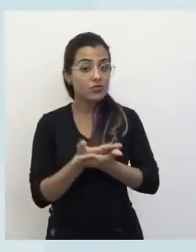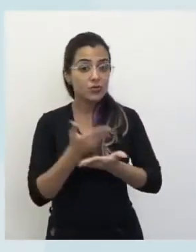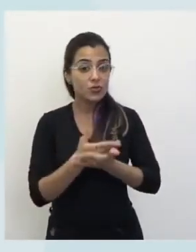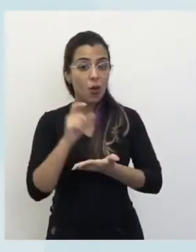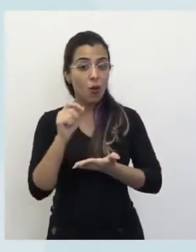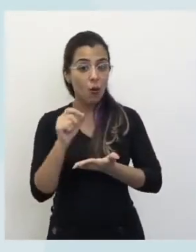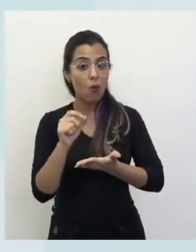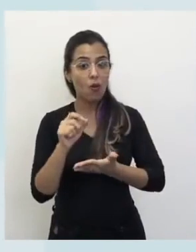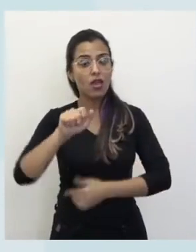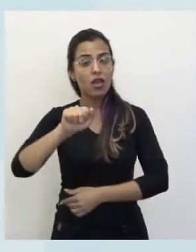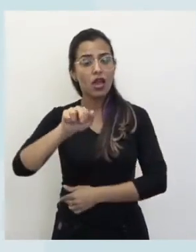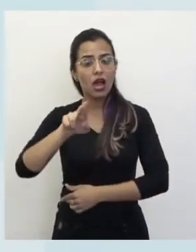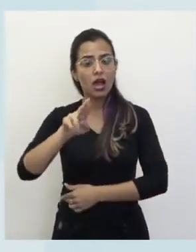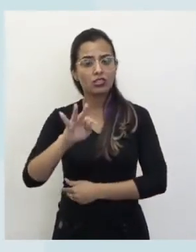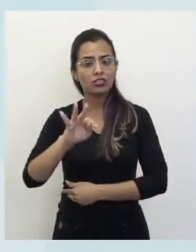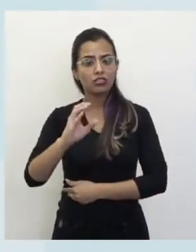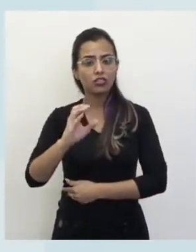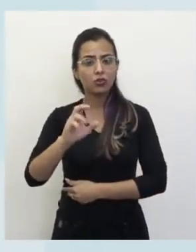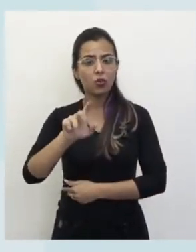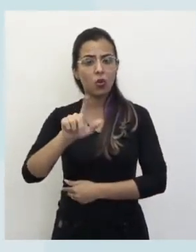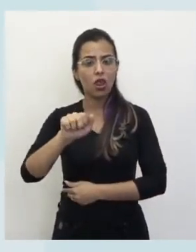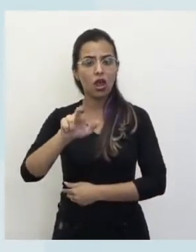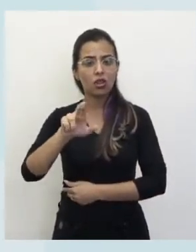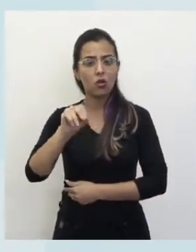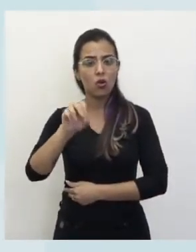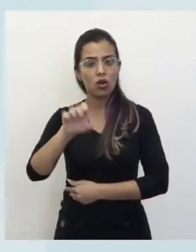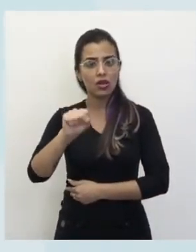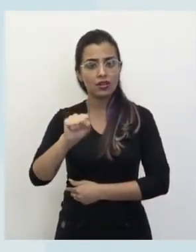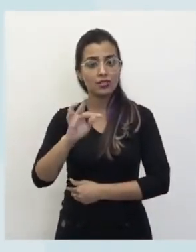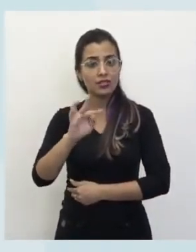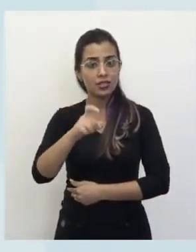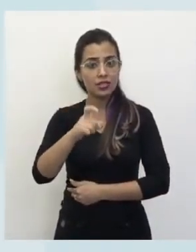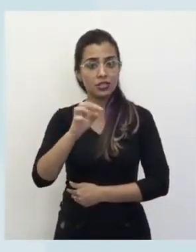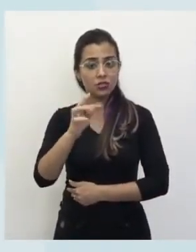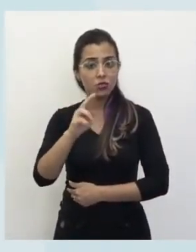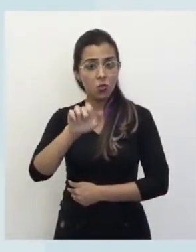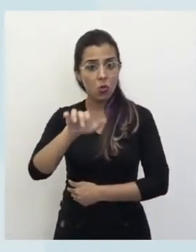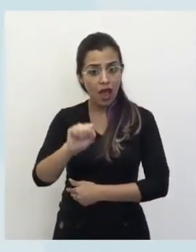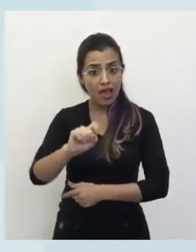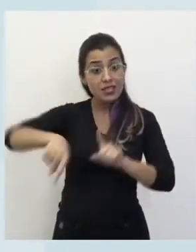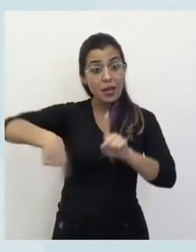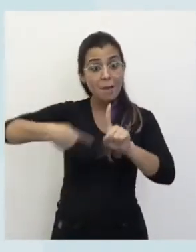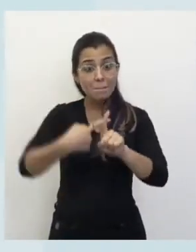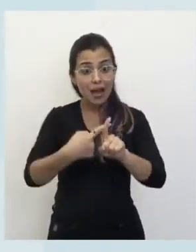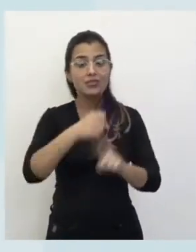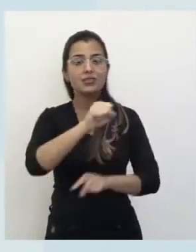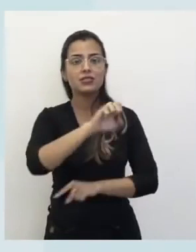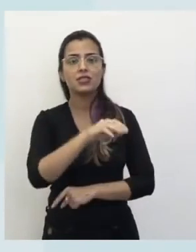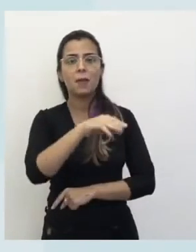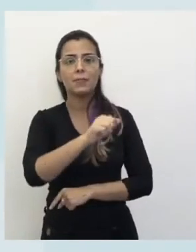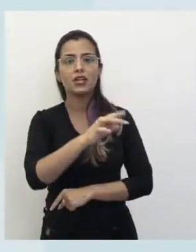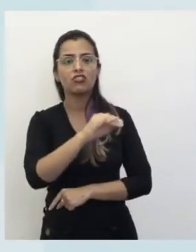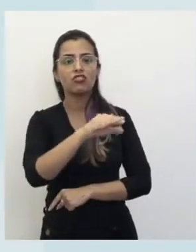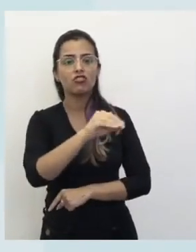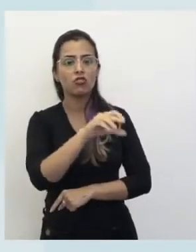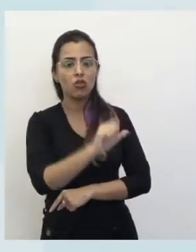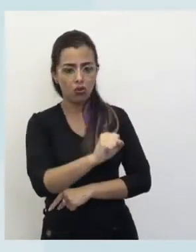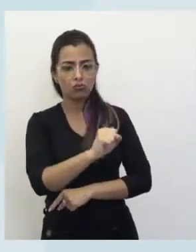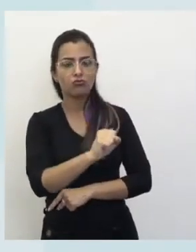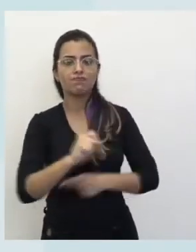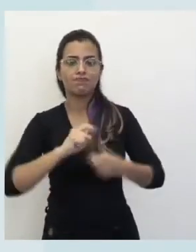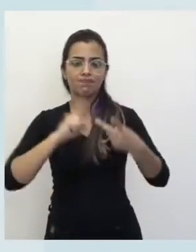dos articuladores textuais, assim como seus valores semânticos. E também estudar as conjunções